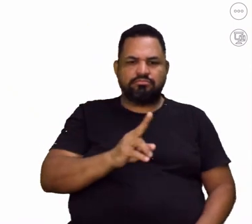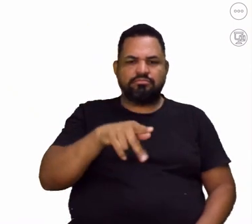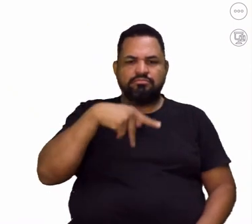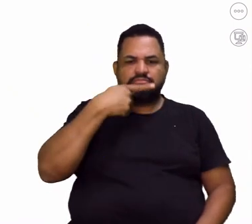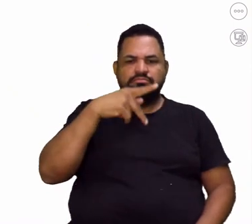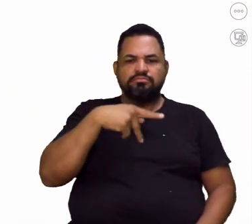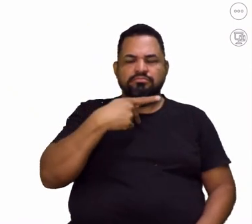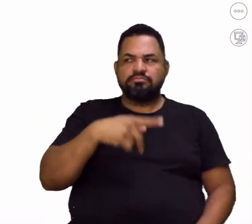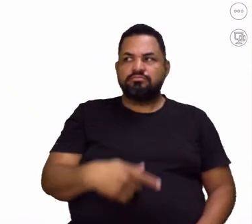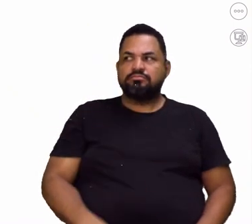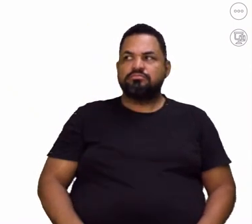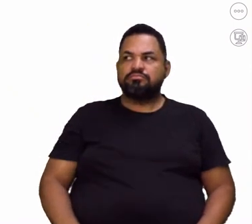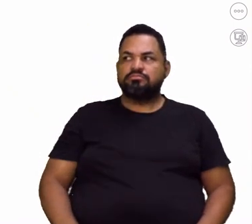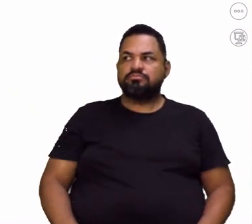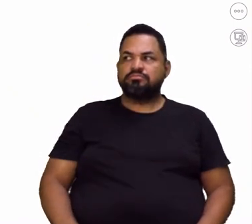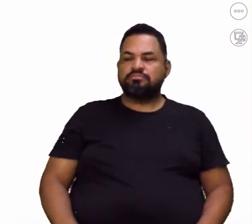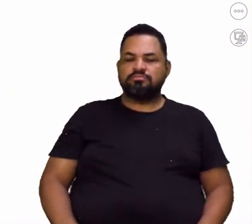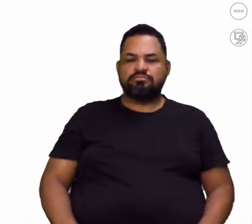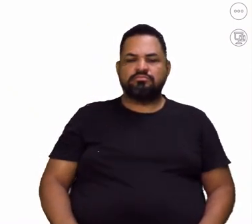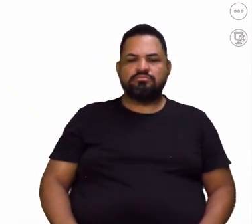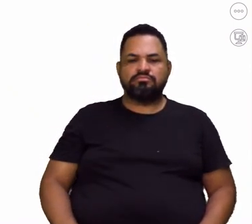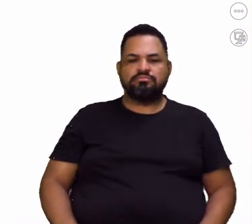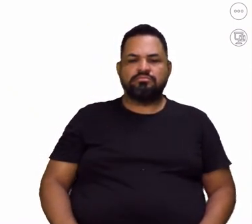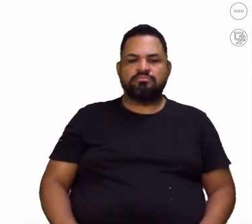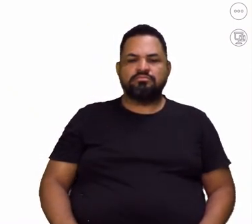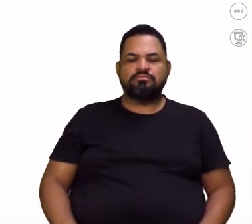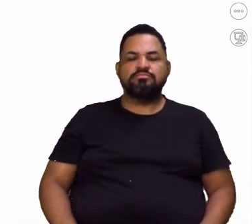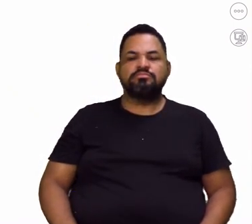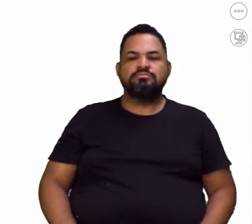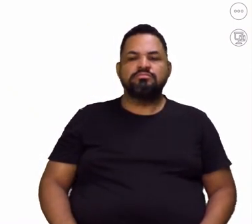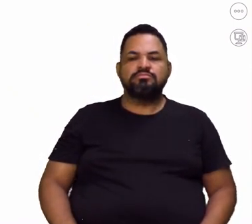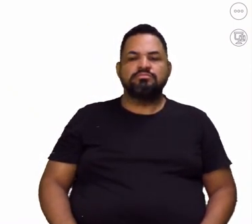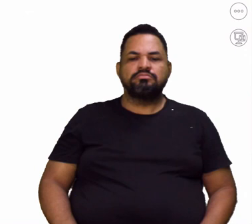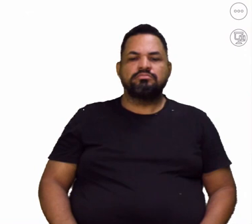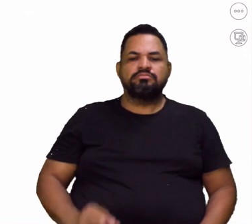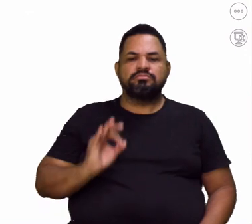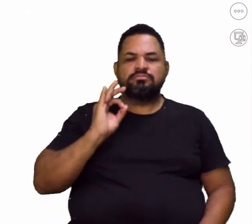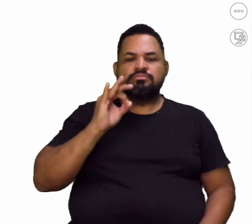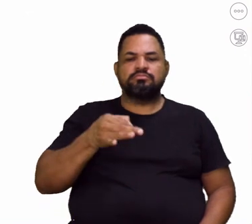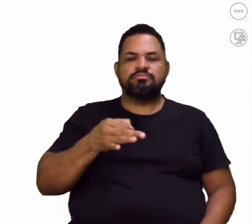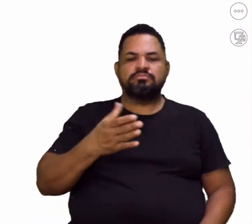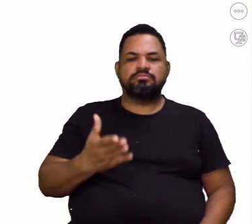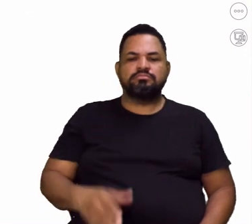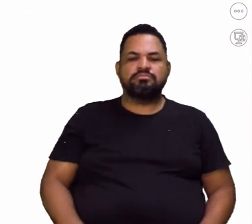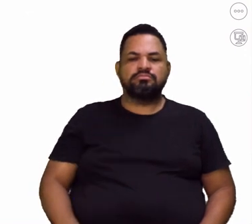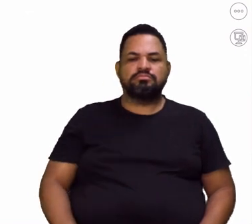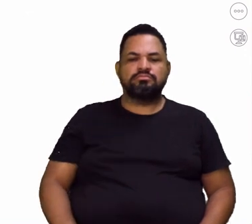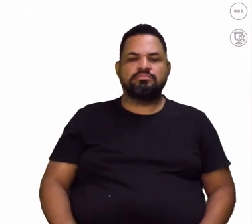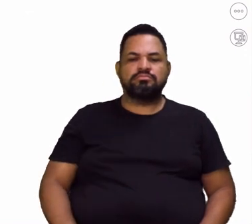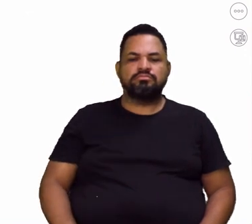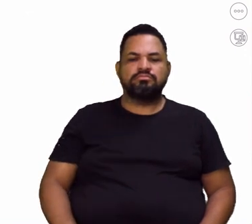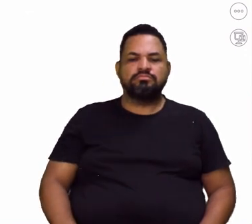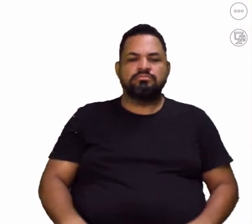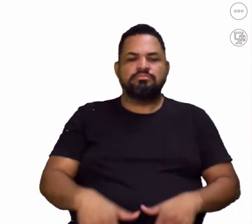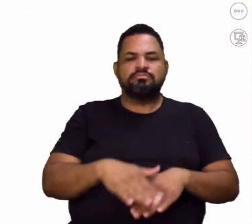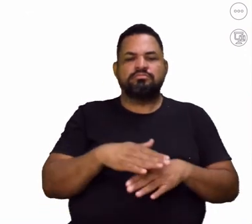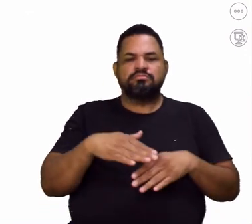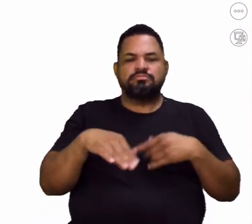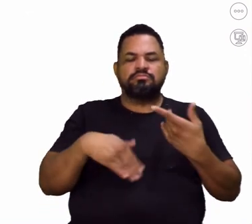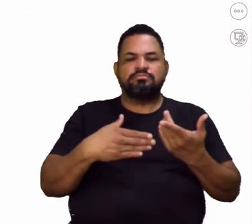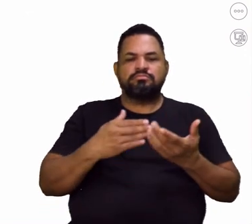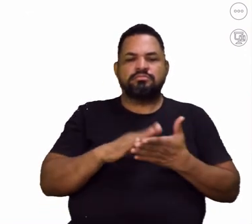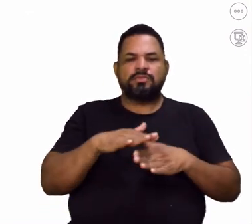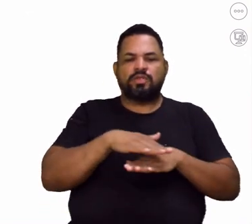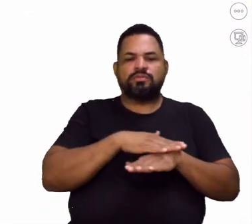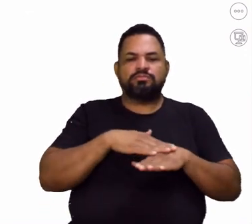de intertextualidade, a referência é o texto original, certo? Para aí vir conversar com a outra